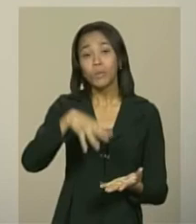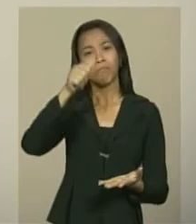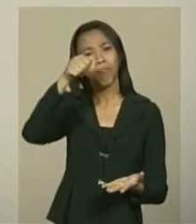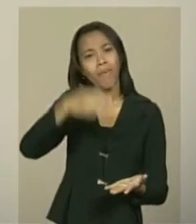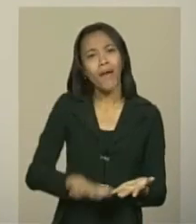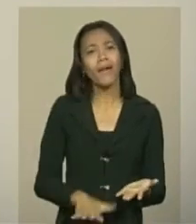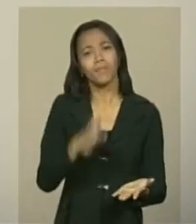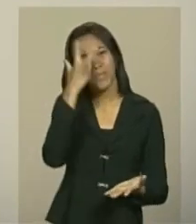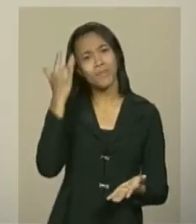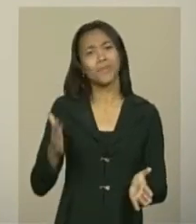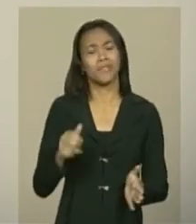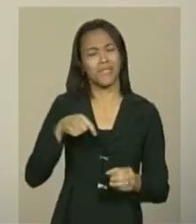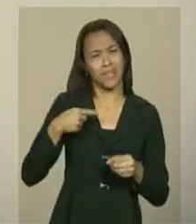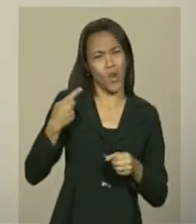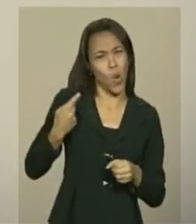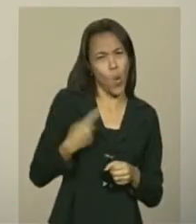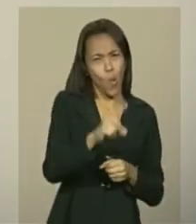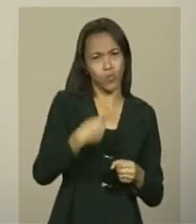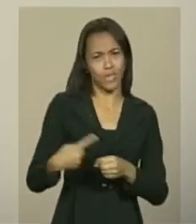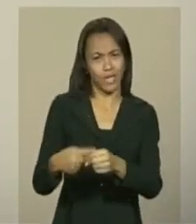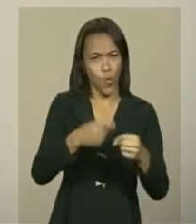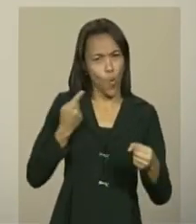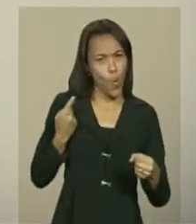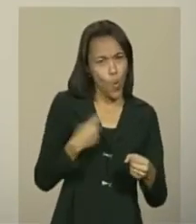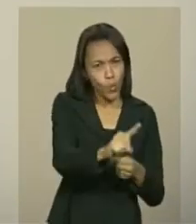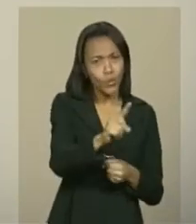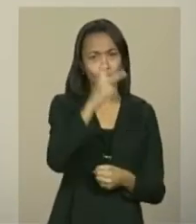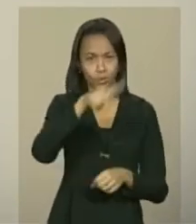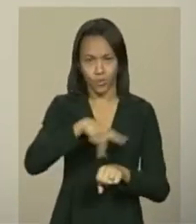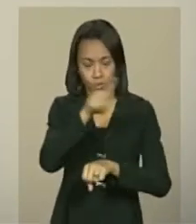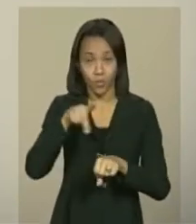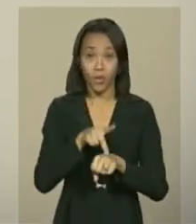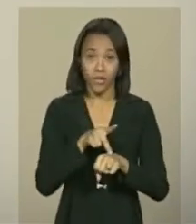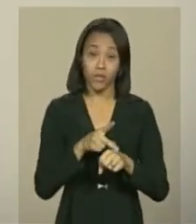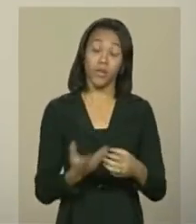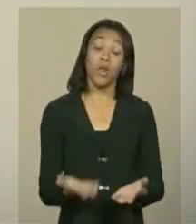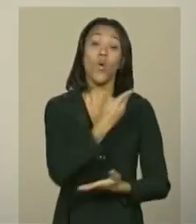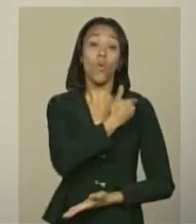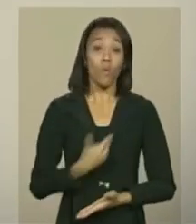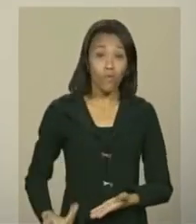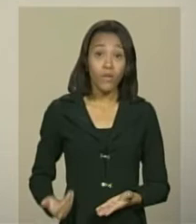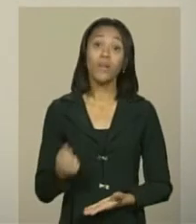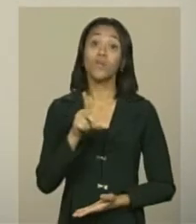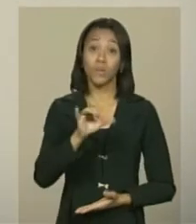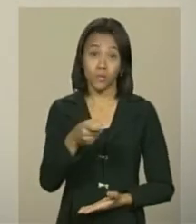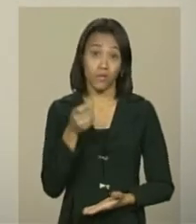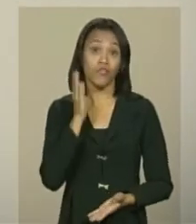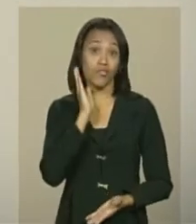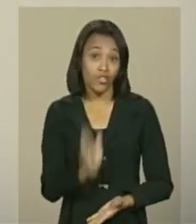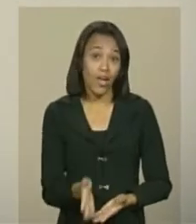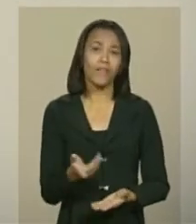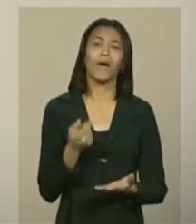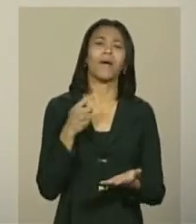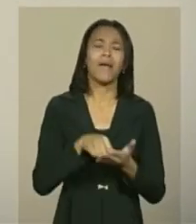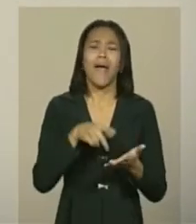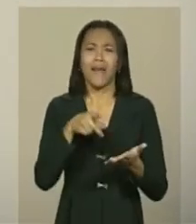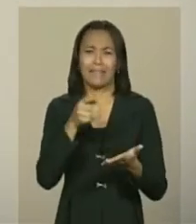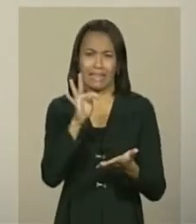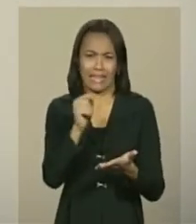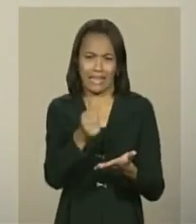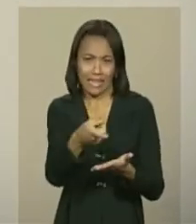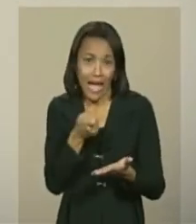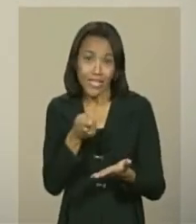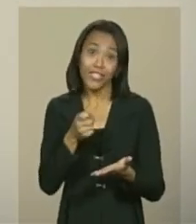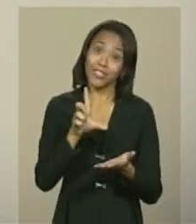mais barata para as áreas isoladas do interior do país Oi Vera Lúcia está deixando de cobrar as